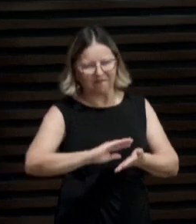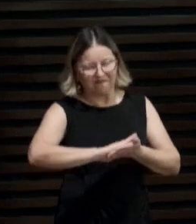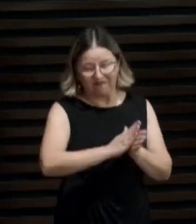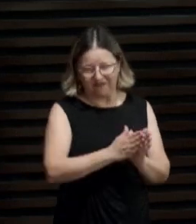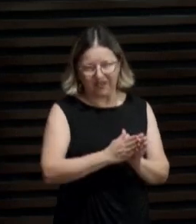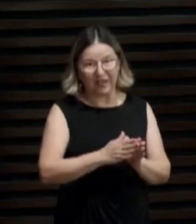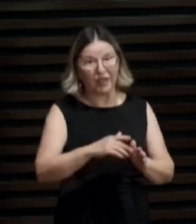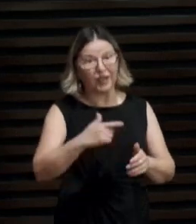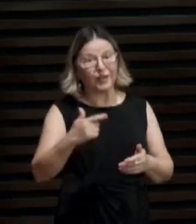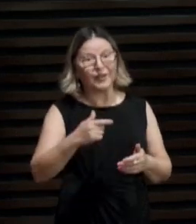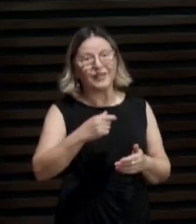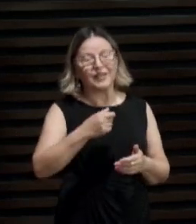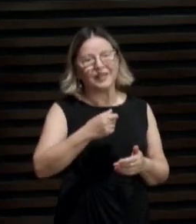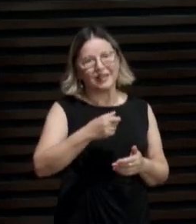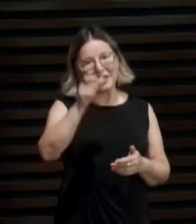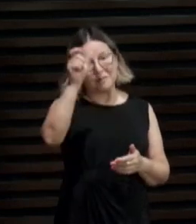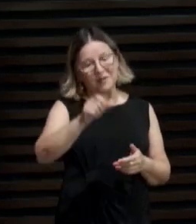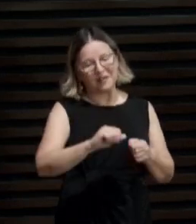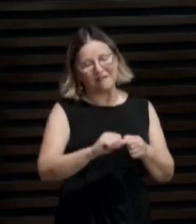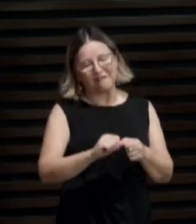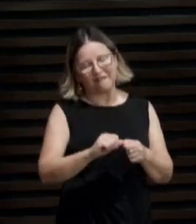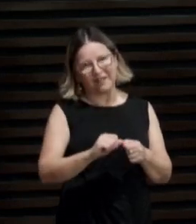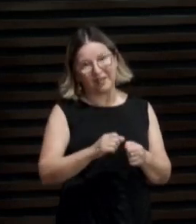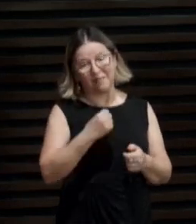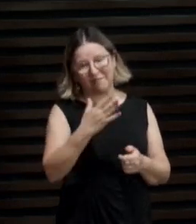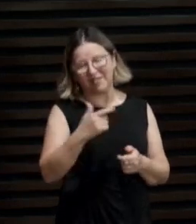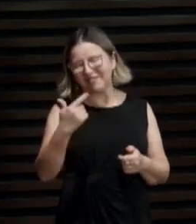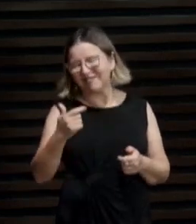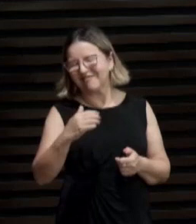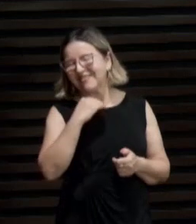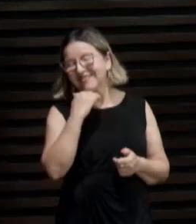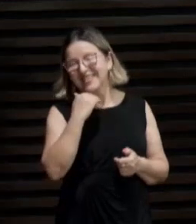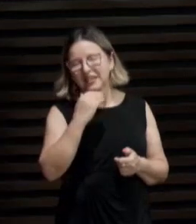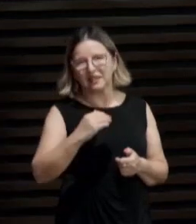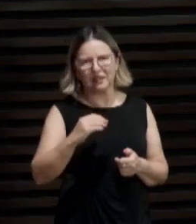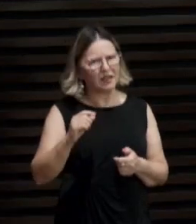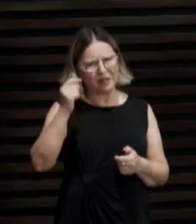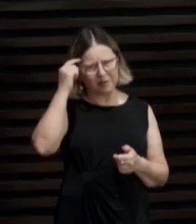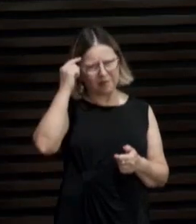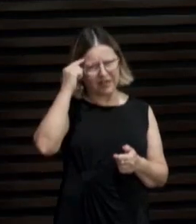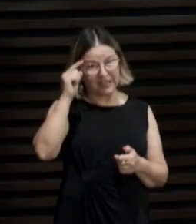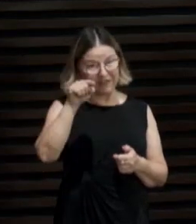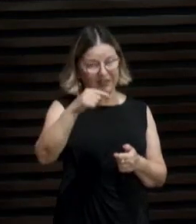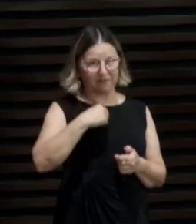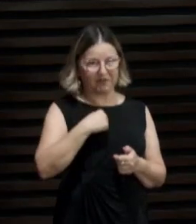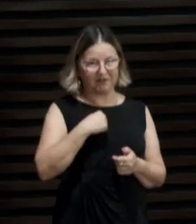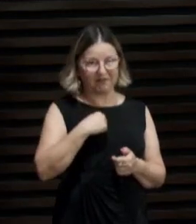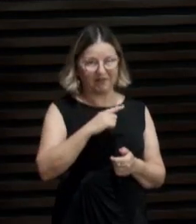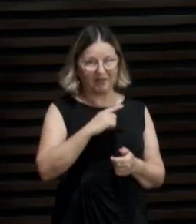há quem faça o bem, não há nenhum sequer. Não pense que em você e em mim haja algo de